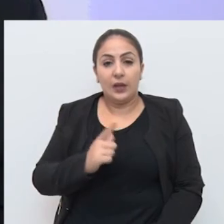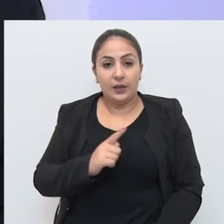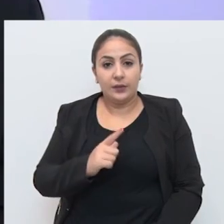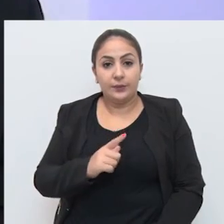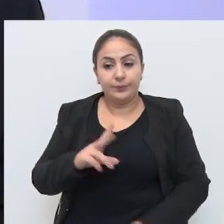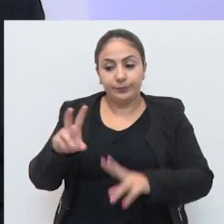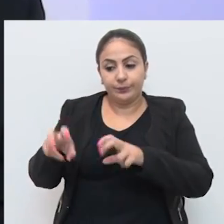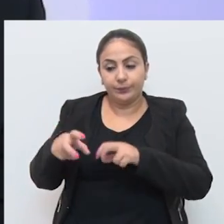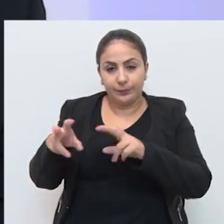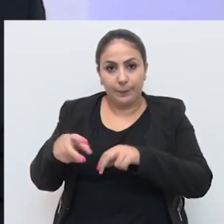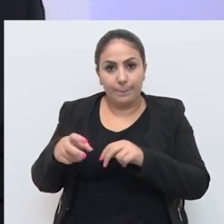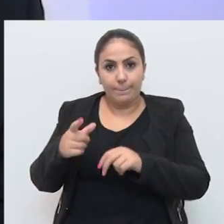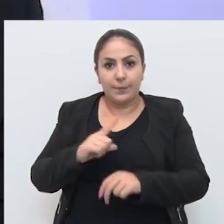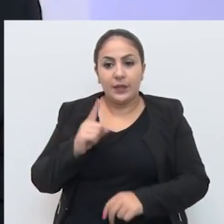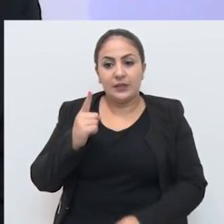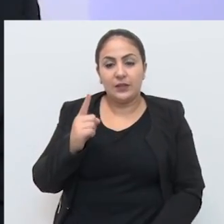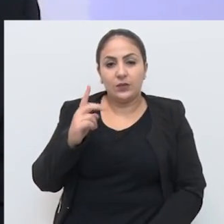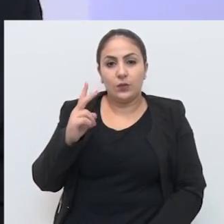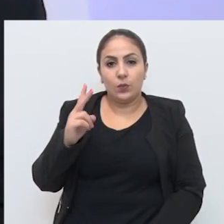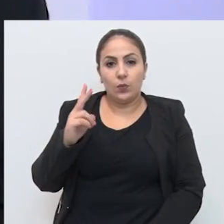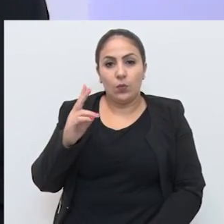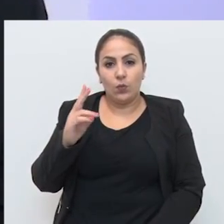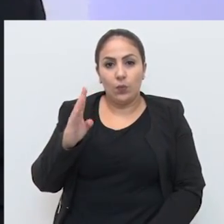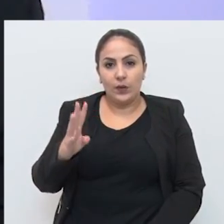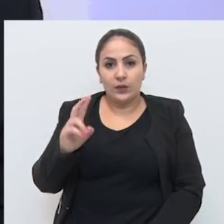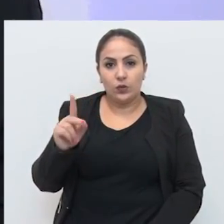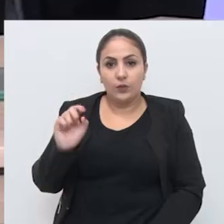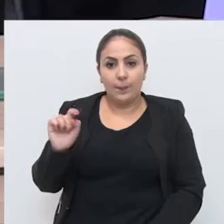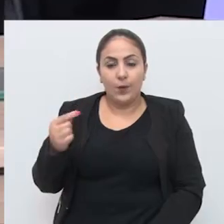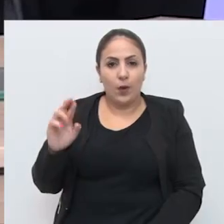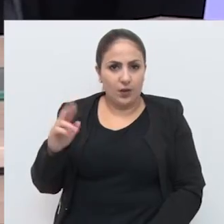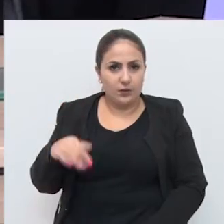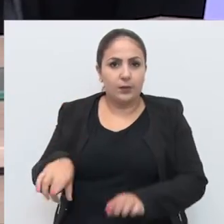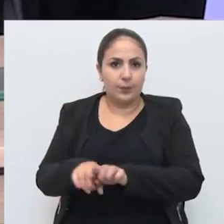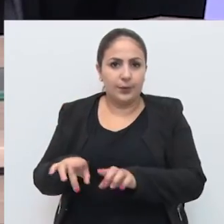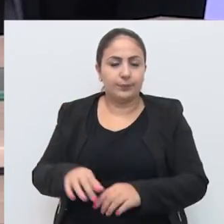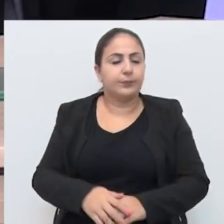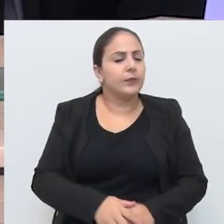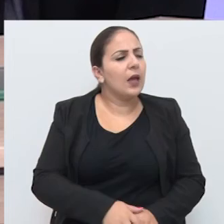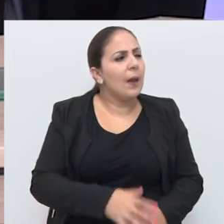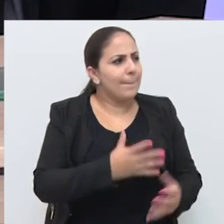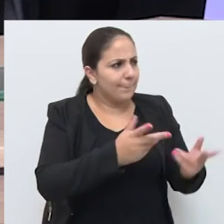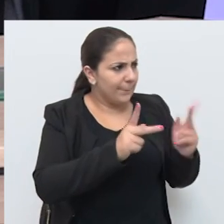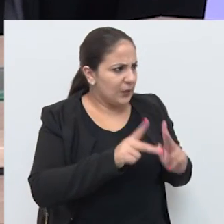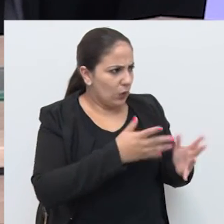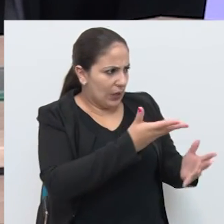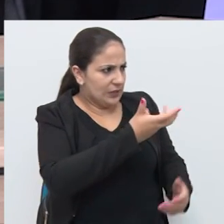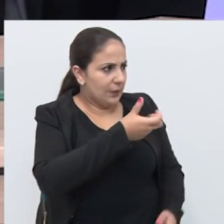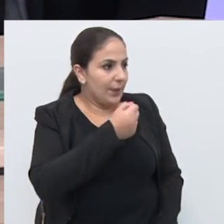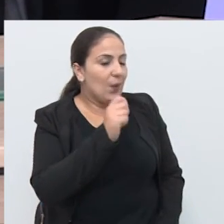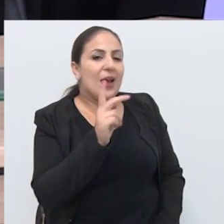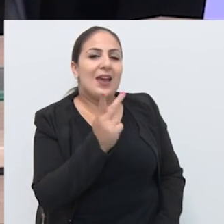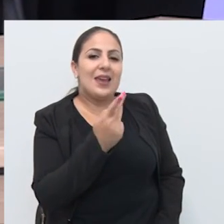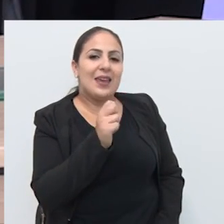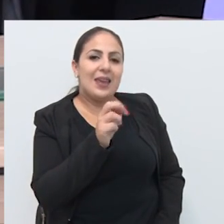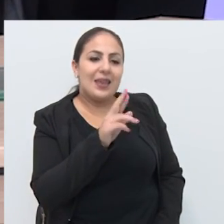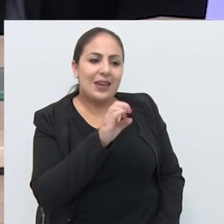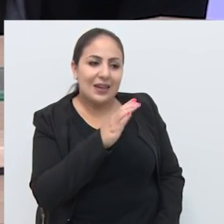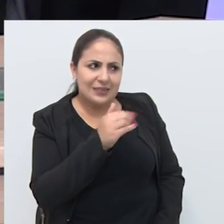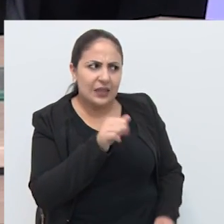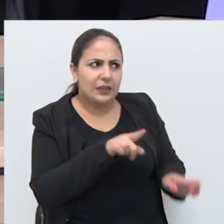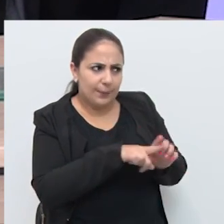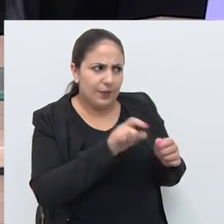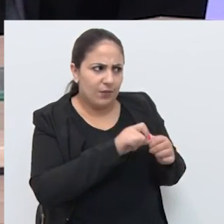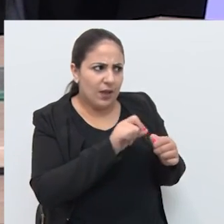atividade rural superior a 142 mil reais também é obrigado a declarar. Quem recebeu herança também precisa fazer a declaração. A